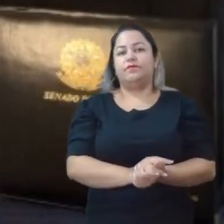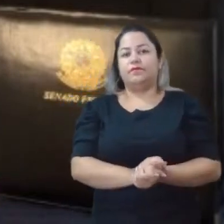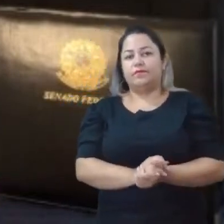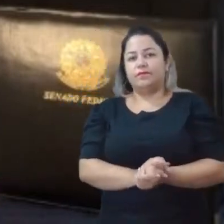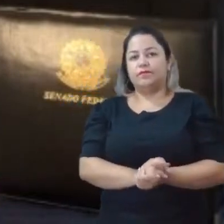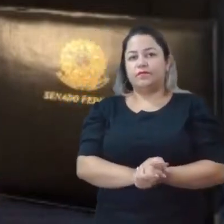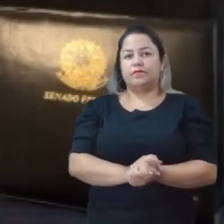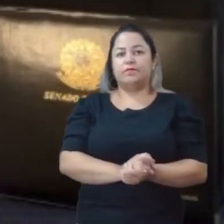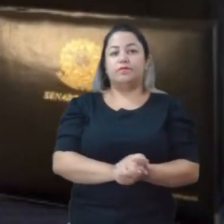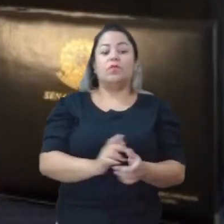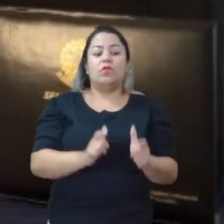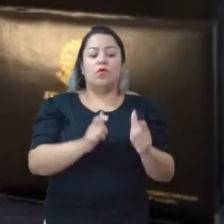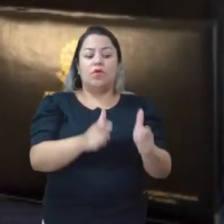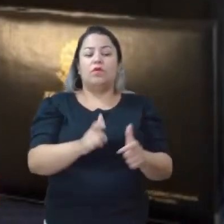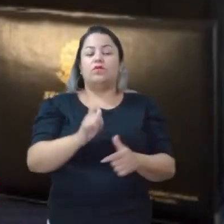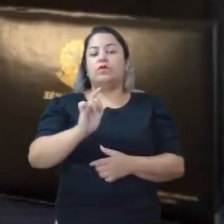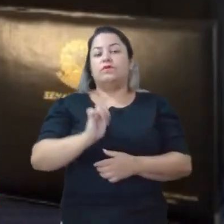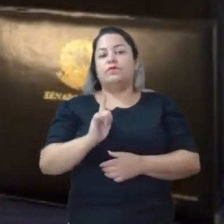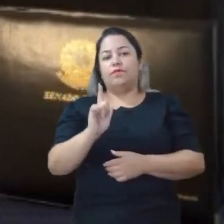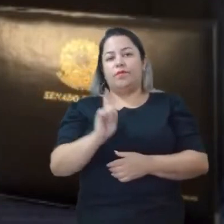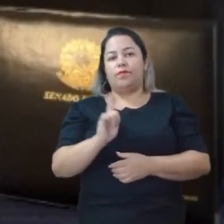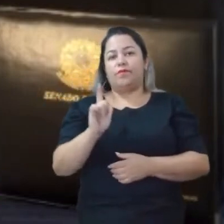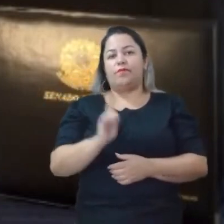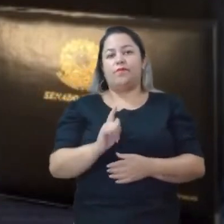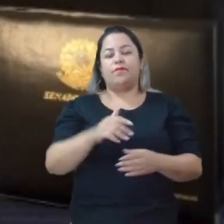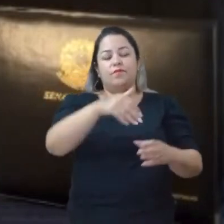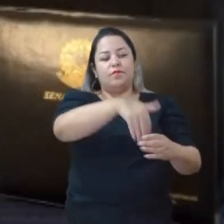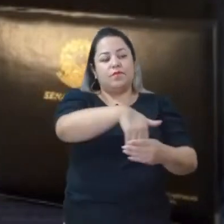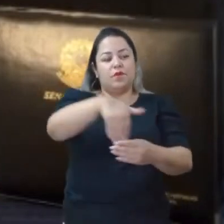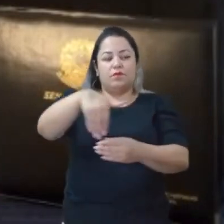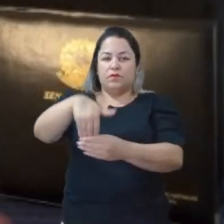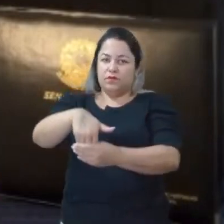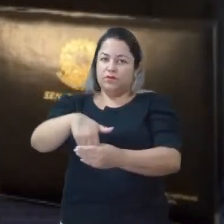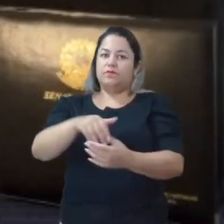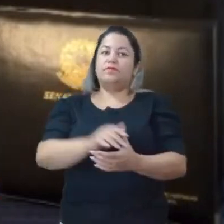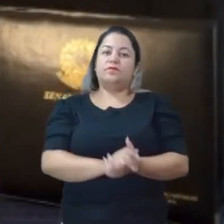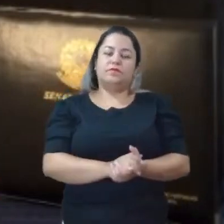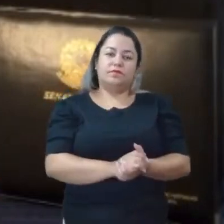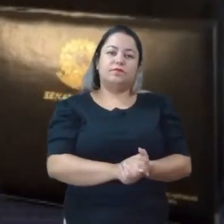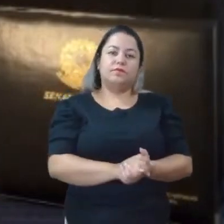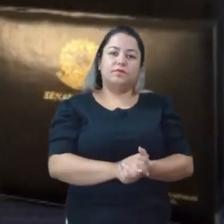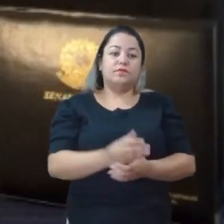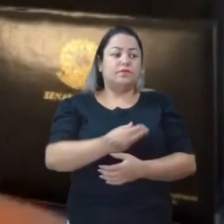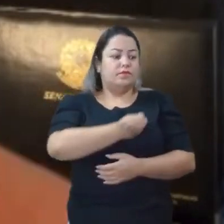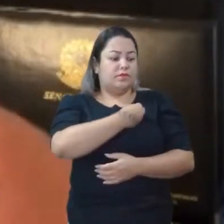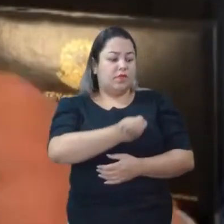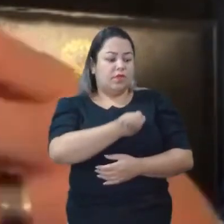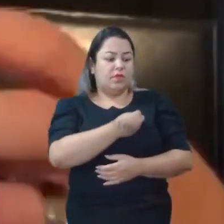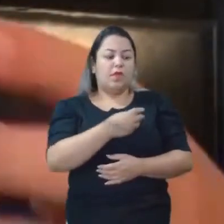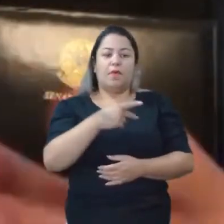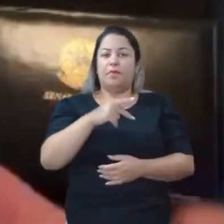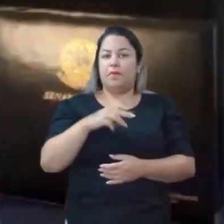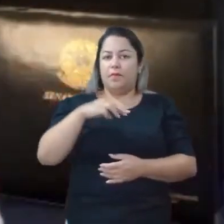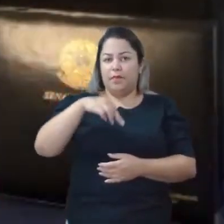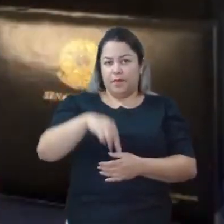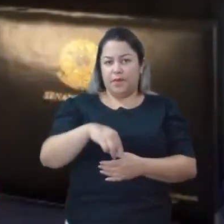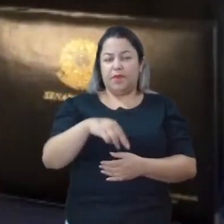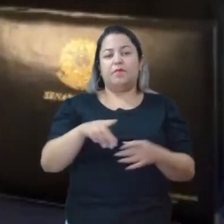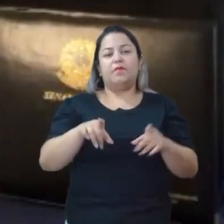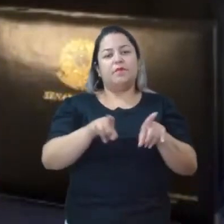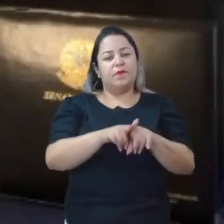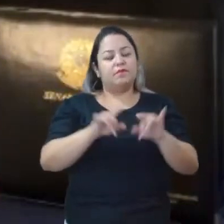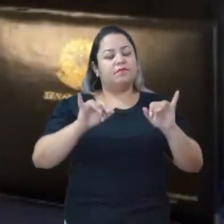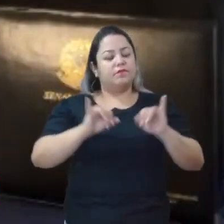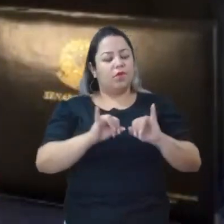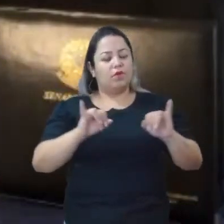onde estavam as sessões eleitorais. Na presença da polícia militar, foi informado